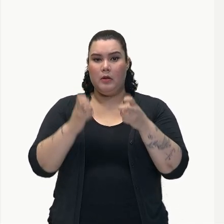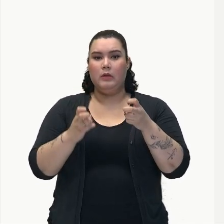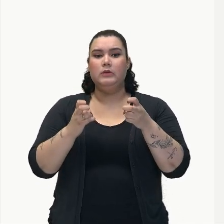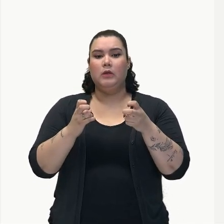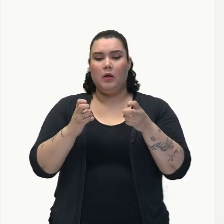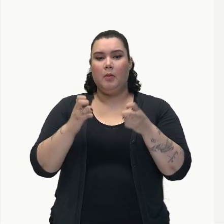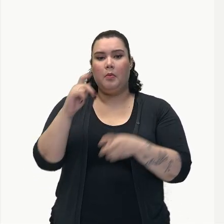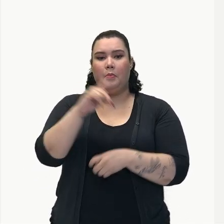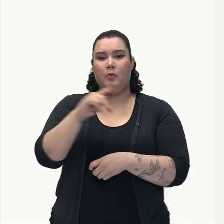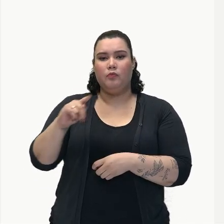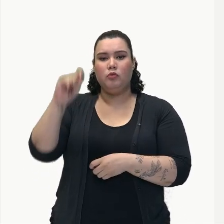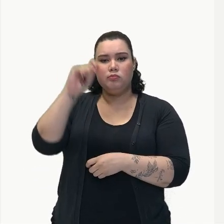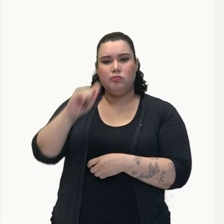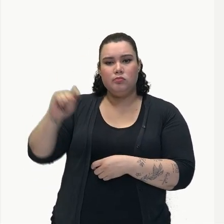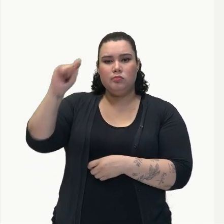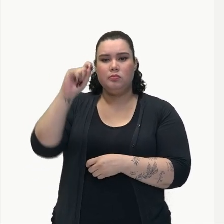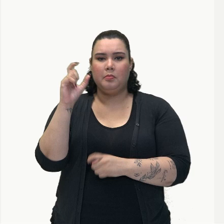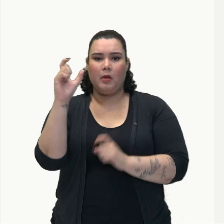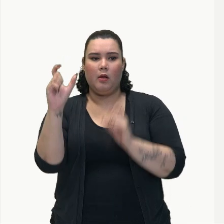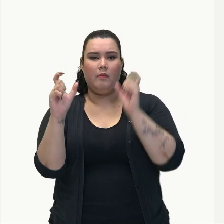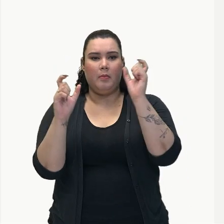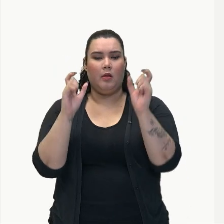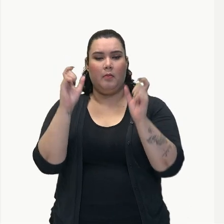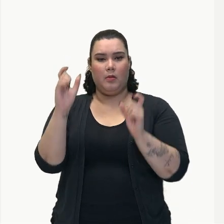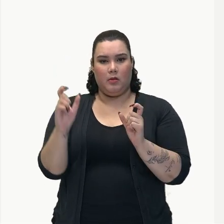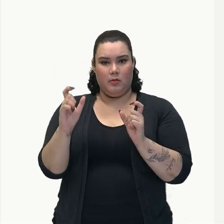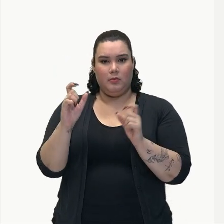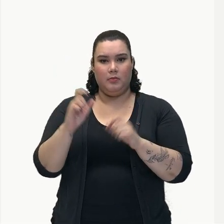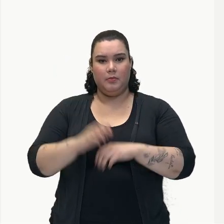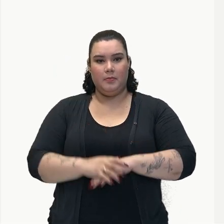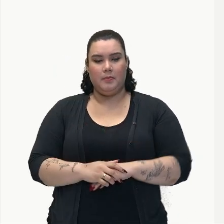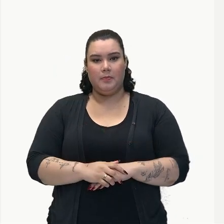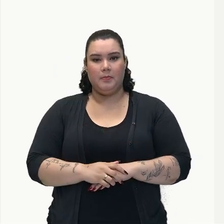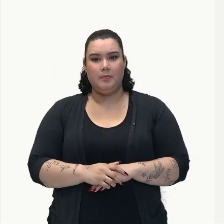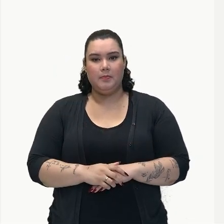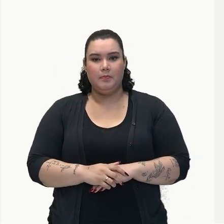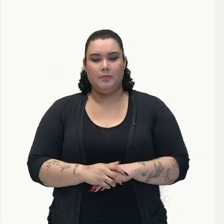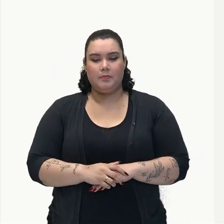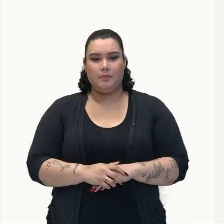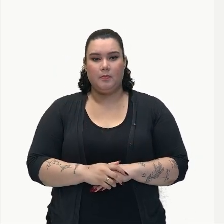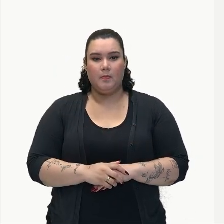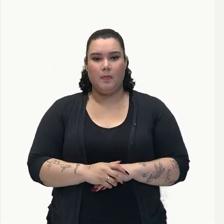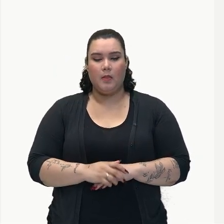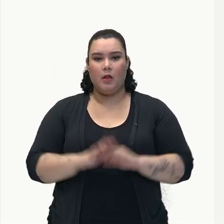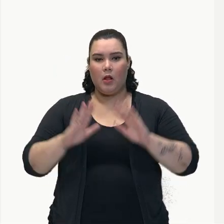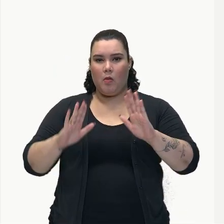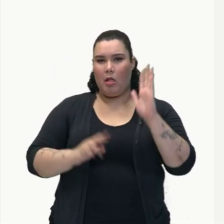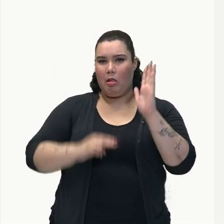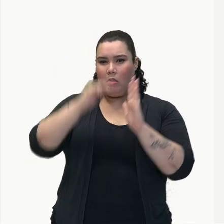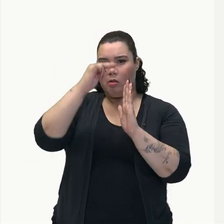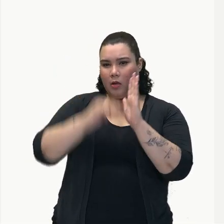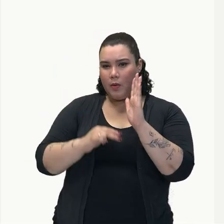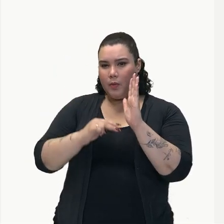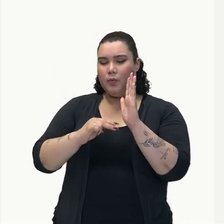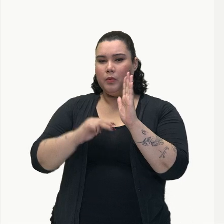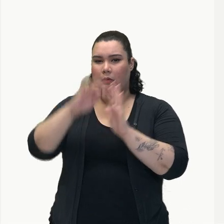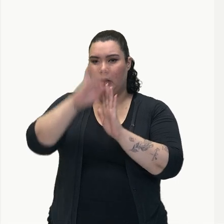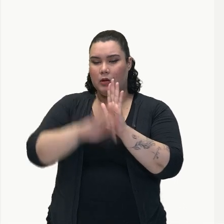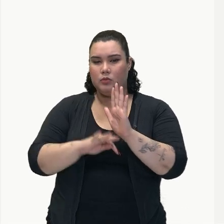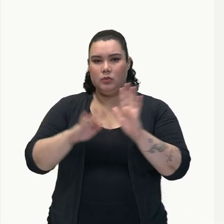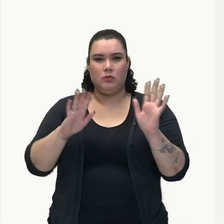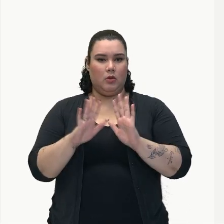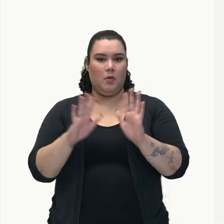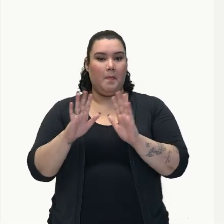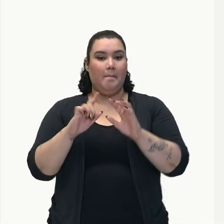pelo muy rizado e era um pouco tímida, ok? Não vou fazer a leitura completa, tá? Mas